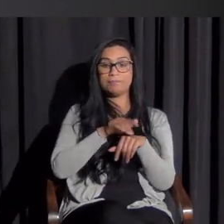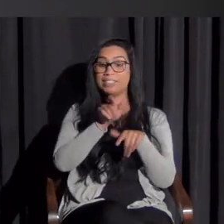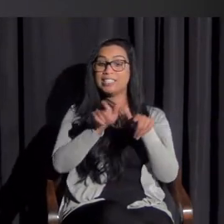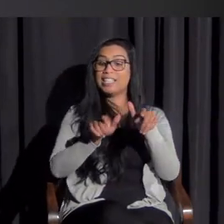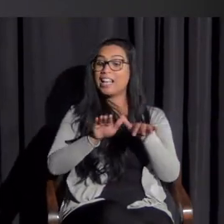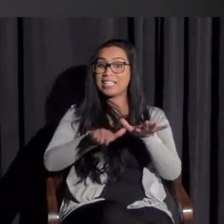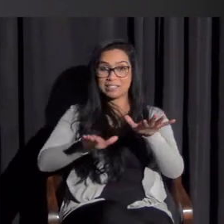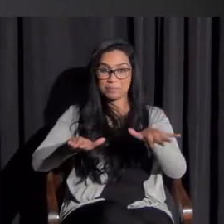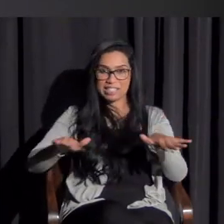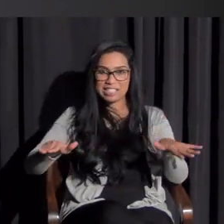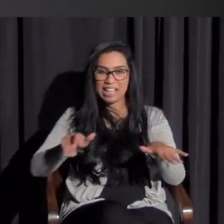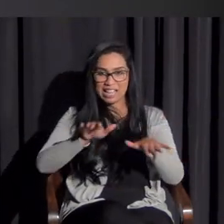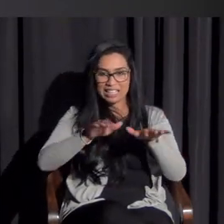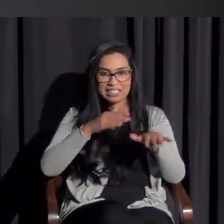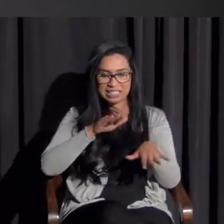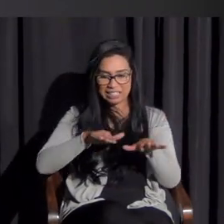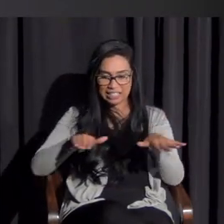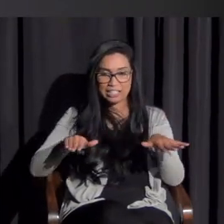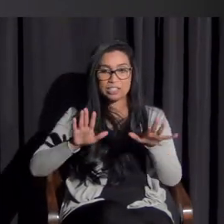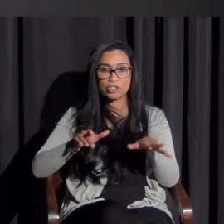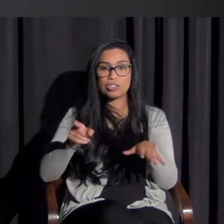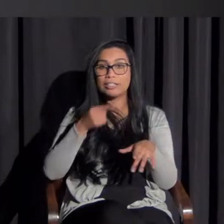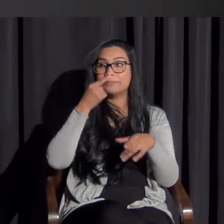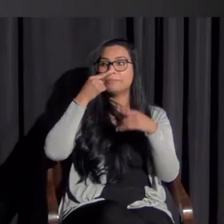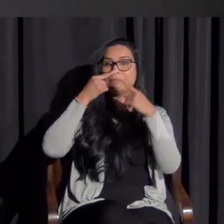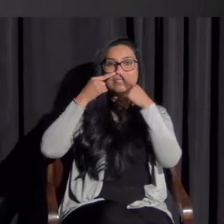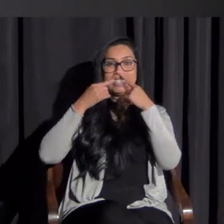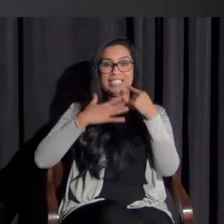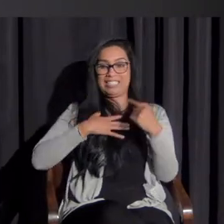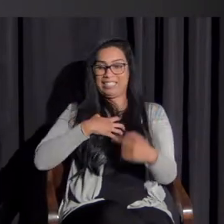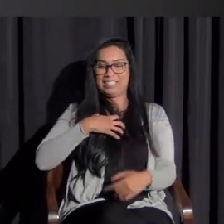Em alguma medida, familiar. Tá?